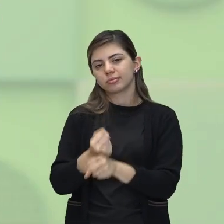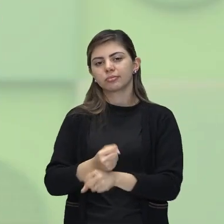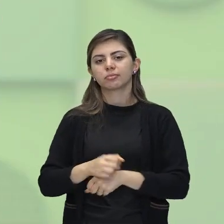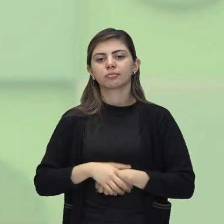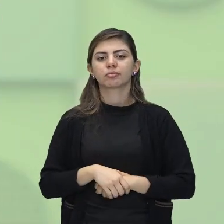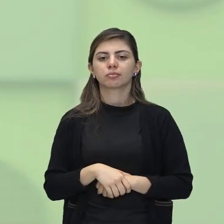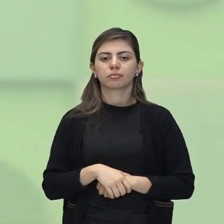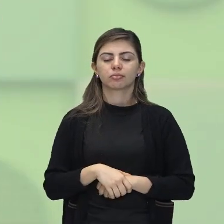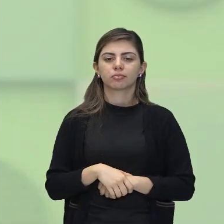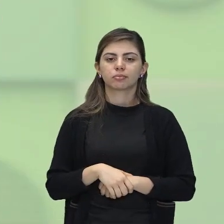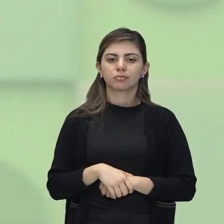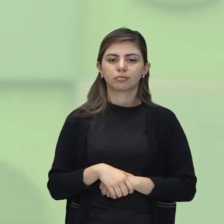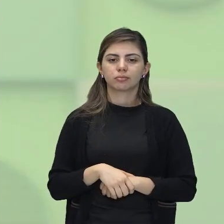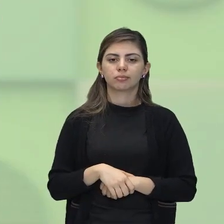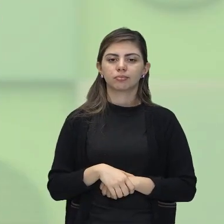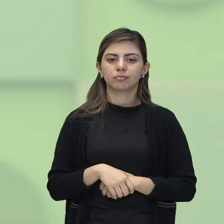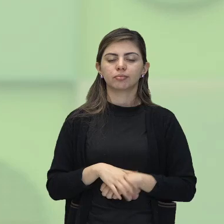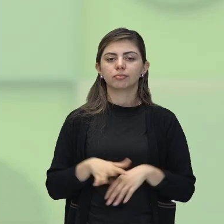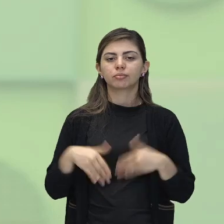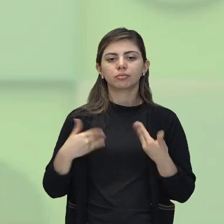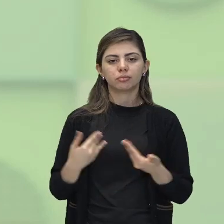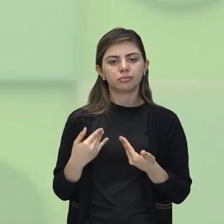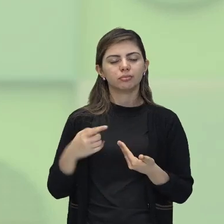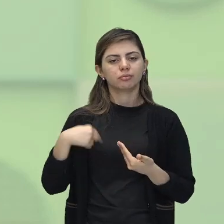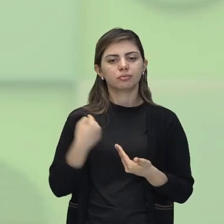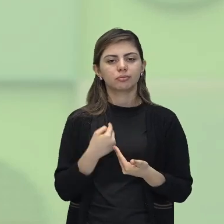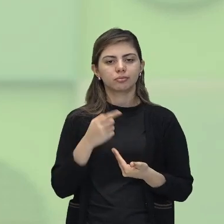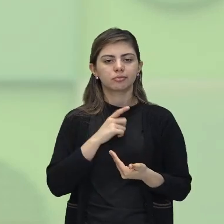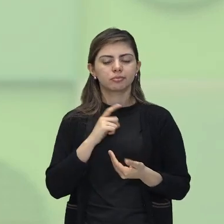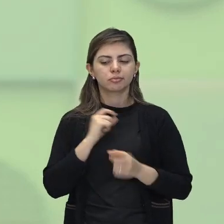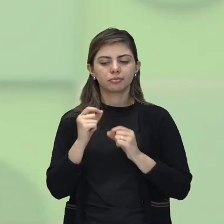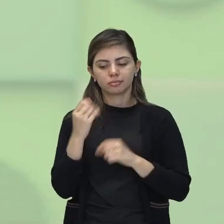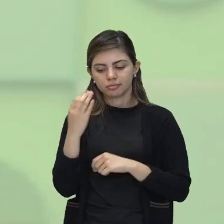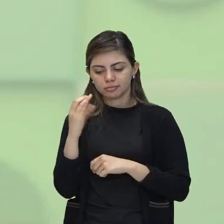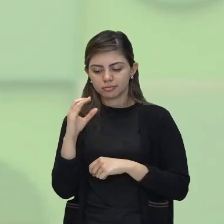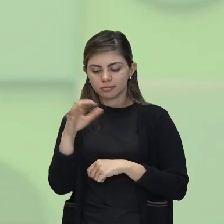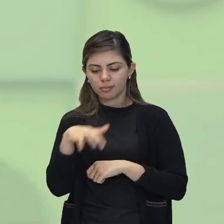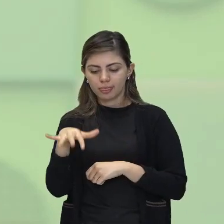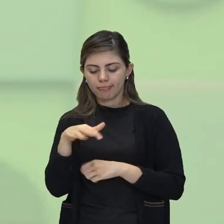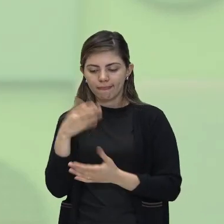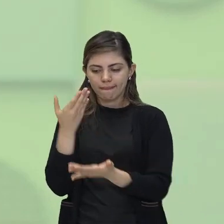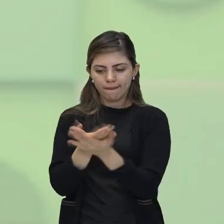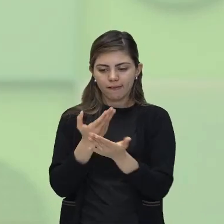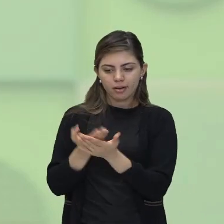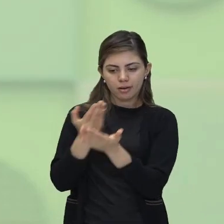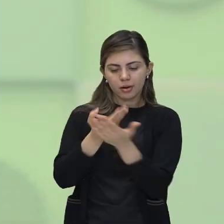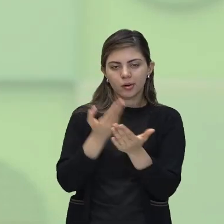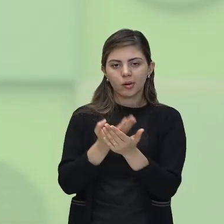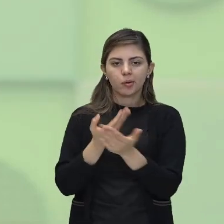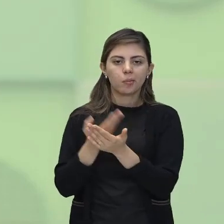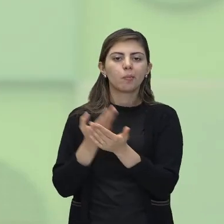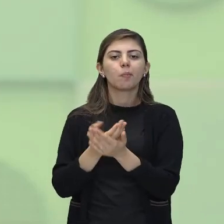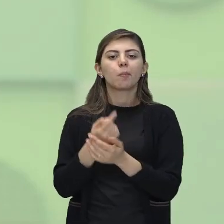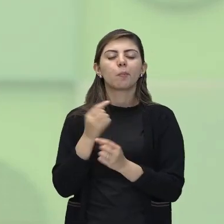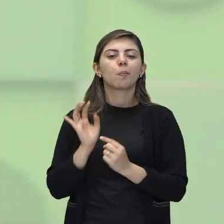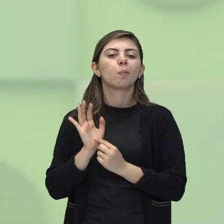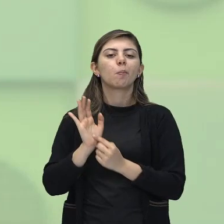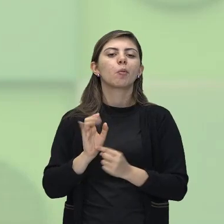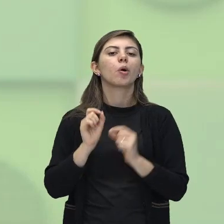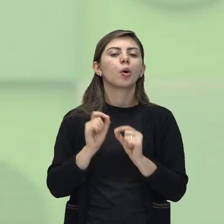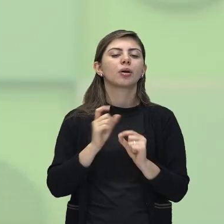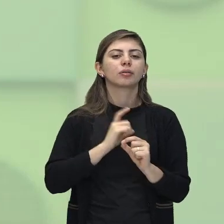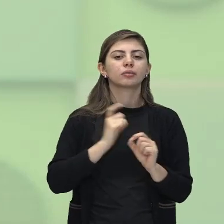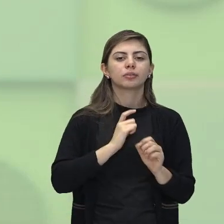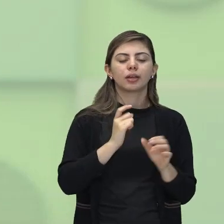anos. Então, nós temos ali que os estudos científicos mostram essas